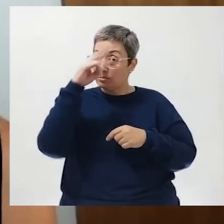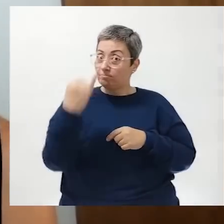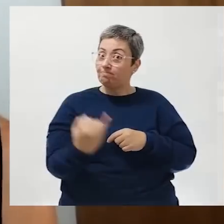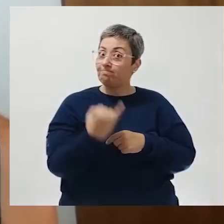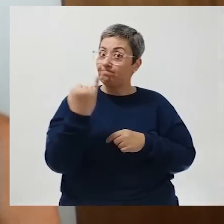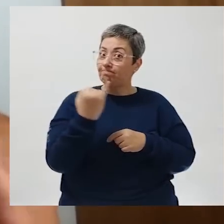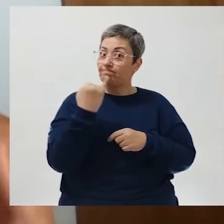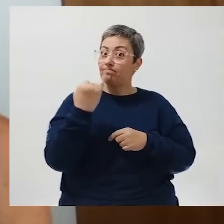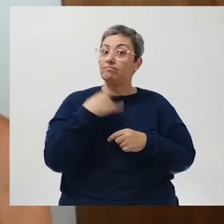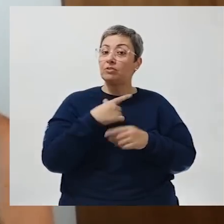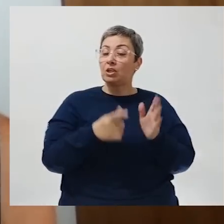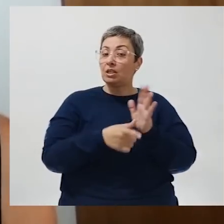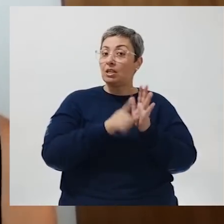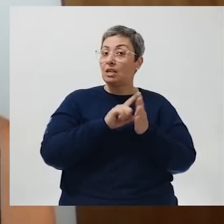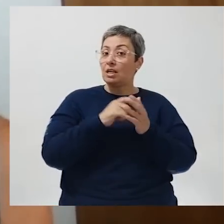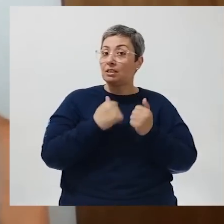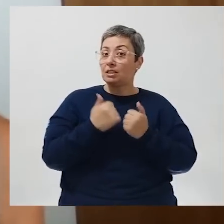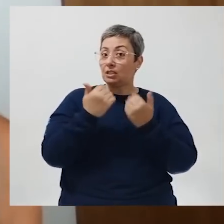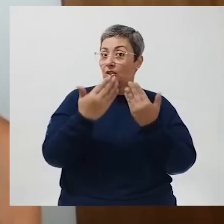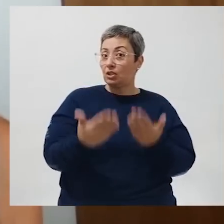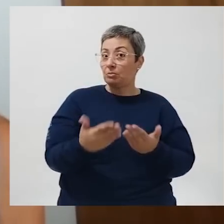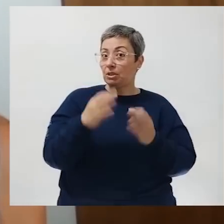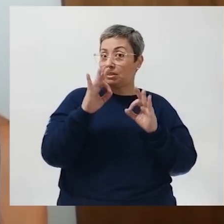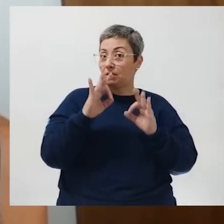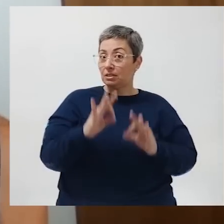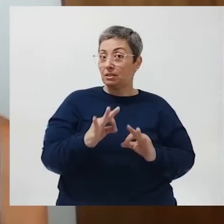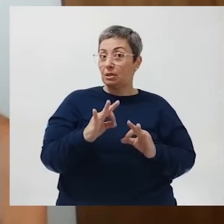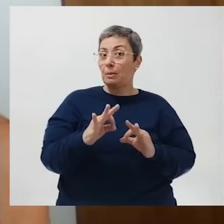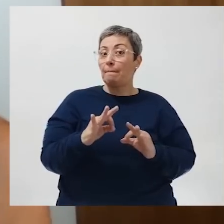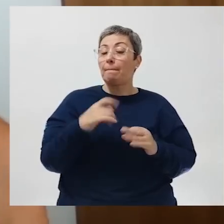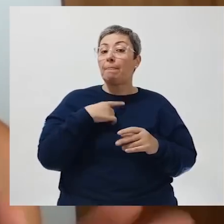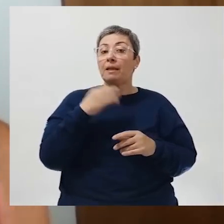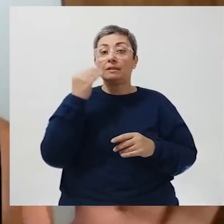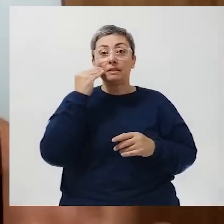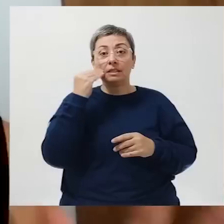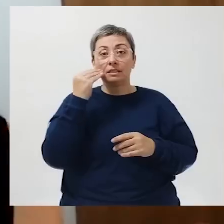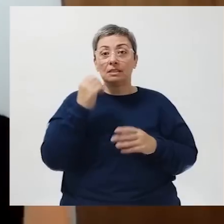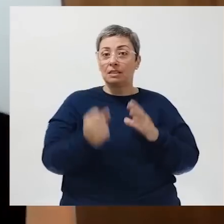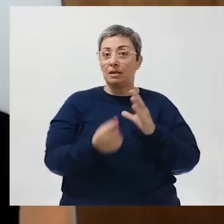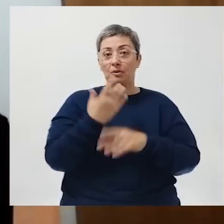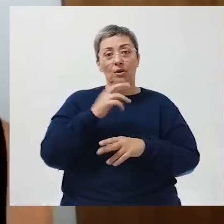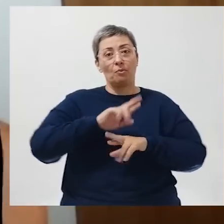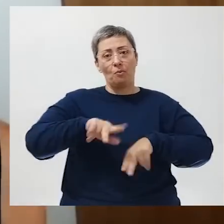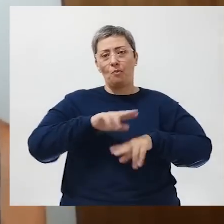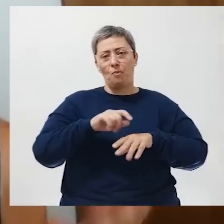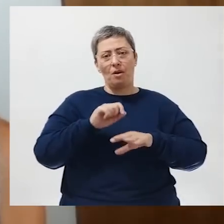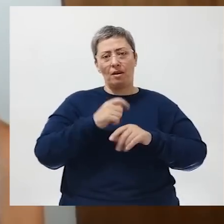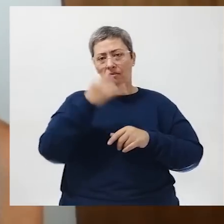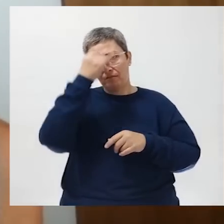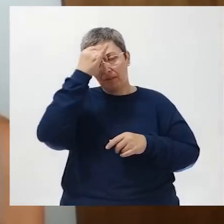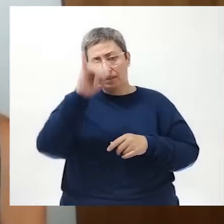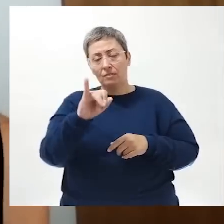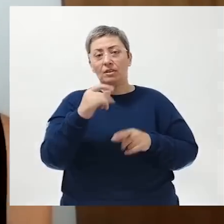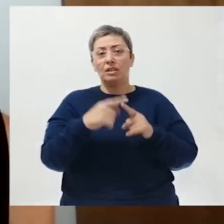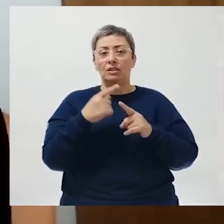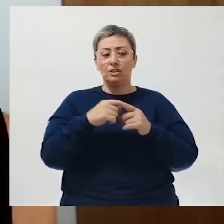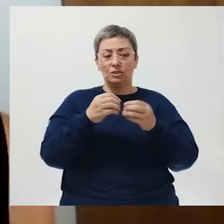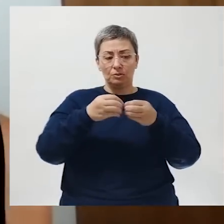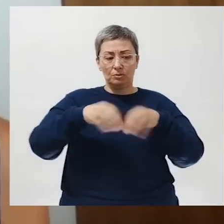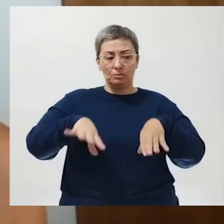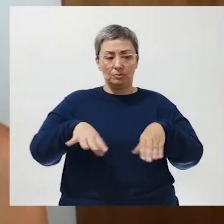bem importante: antes de destinar corretamente, tente não gerar resíduos, evite